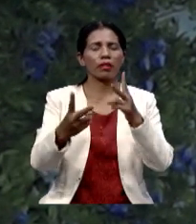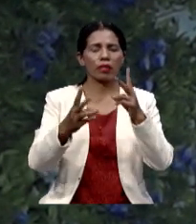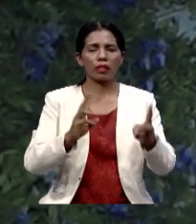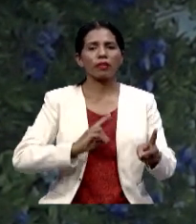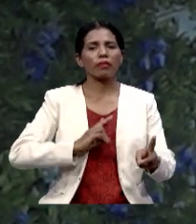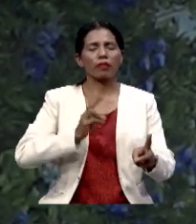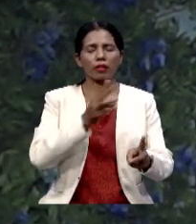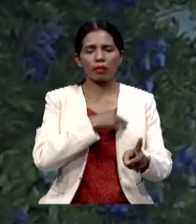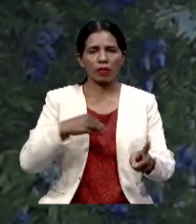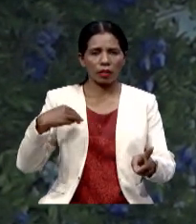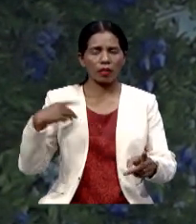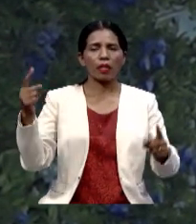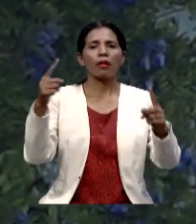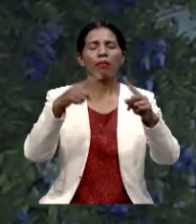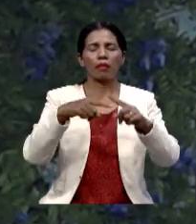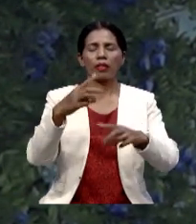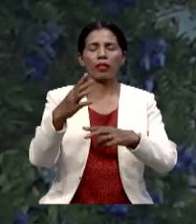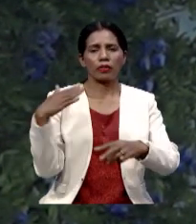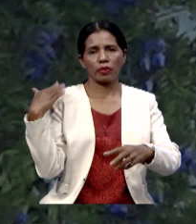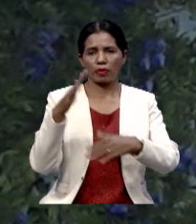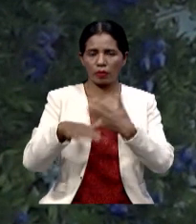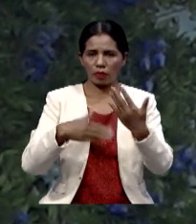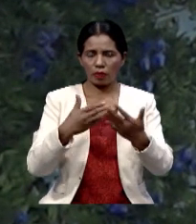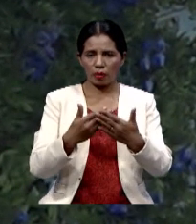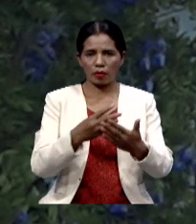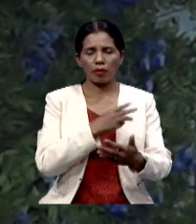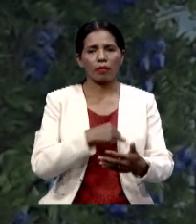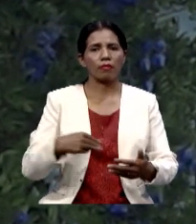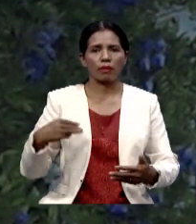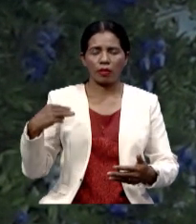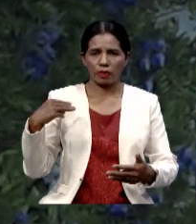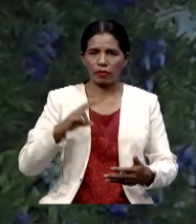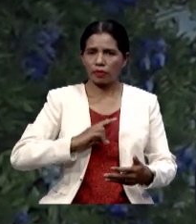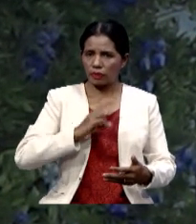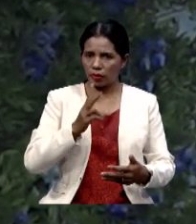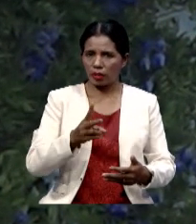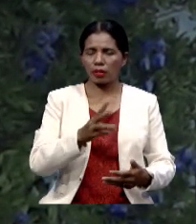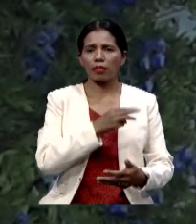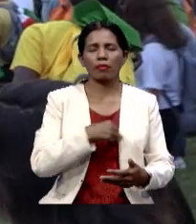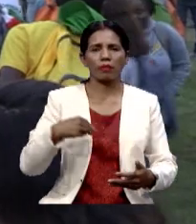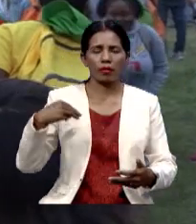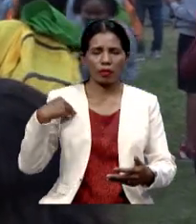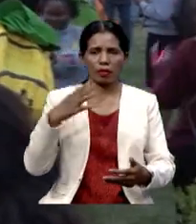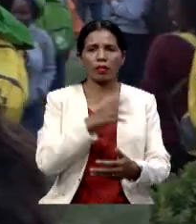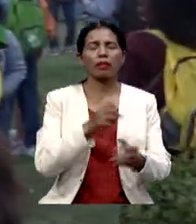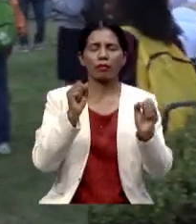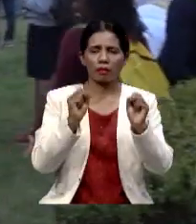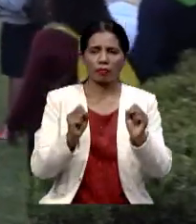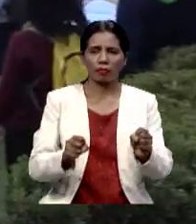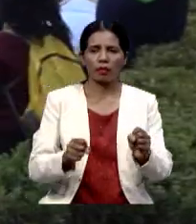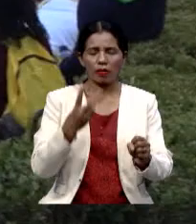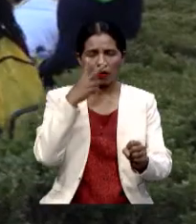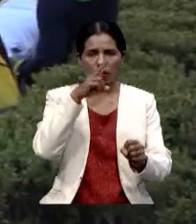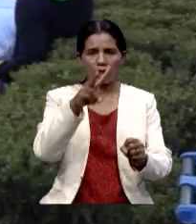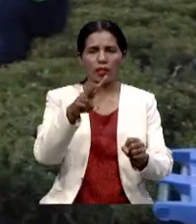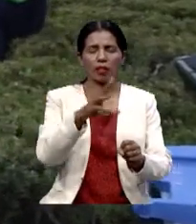da jornada. Maria levantou-se e partiu apressadamente ao encontro